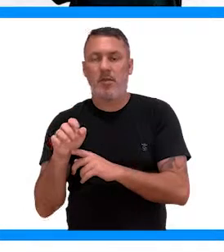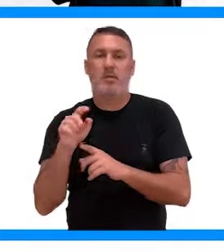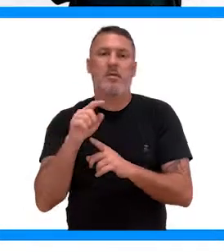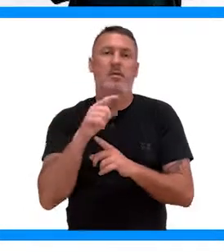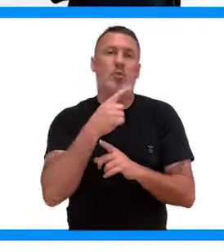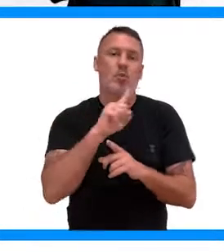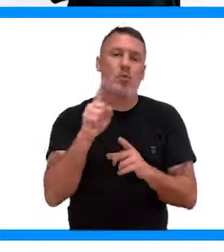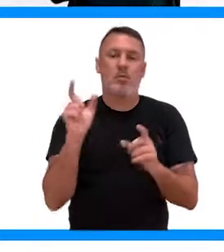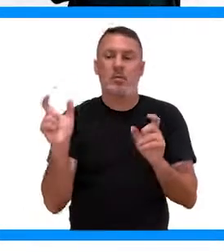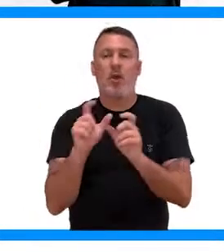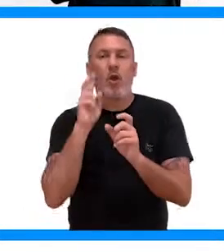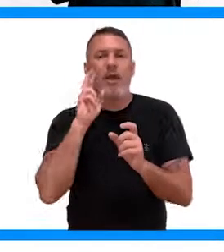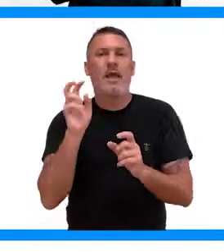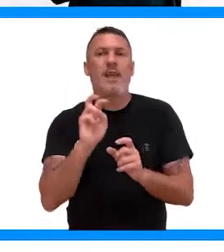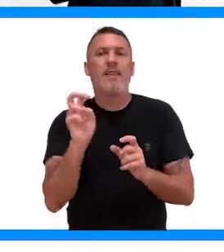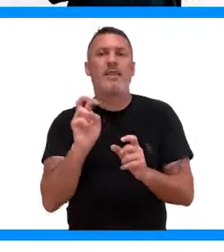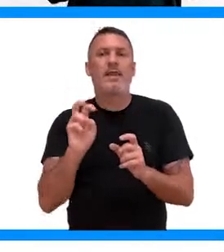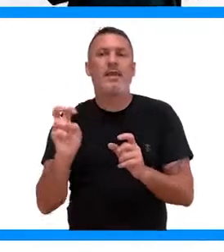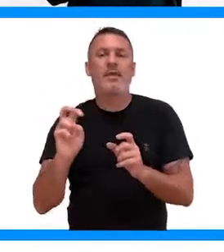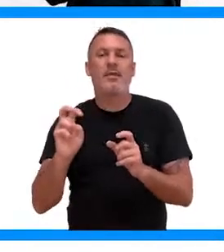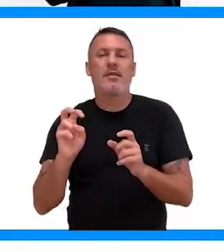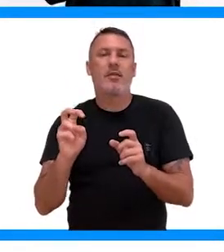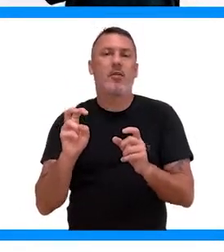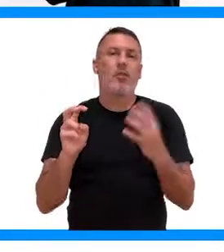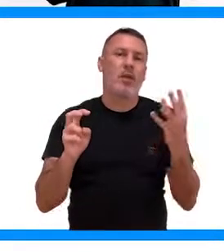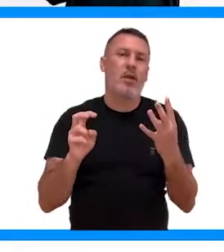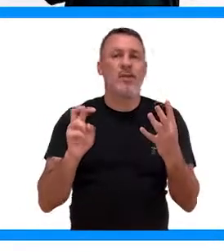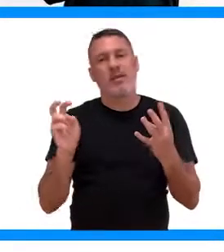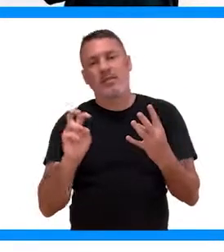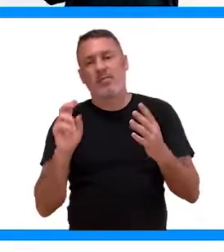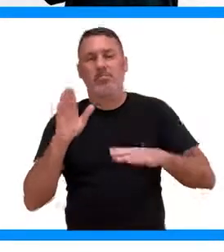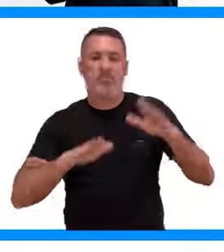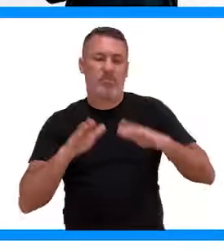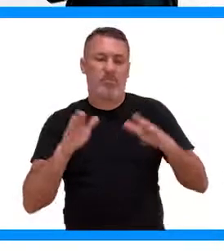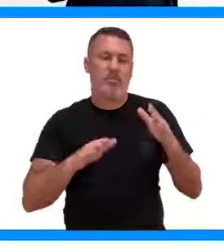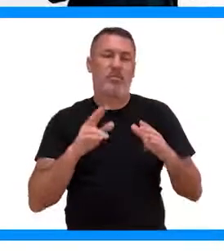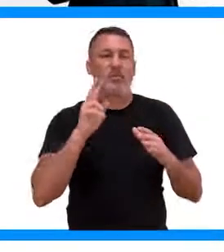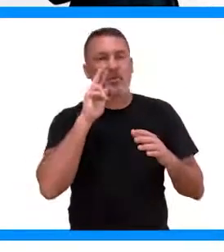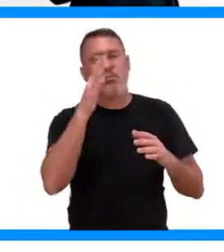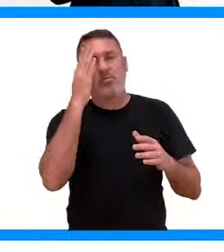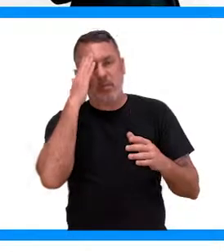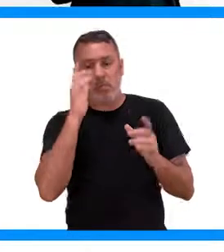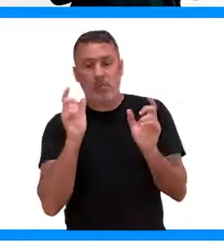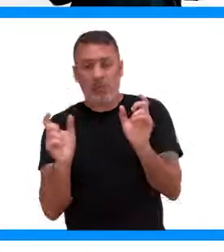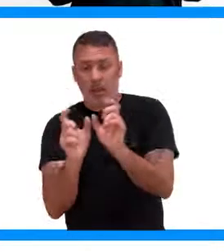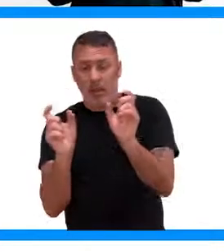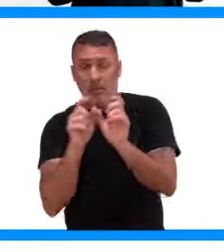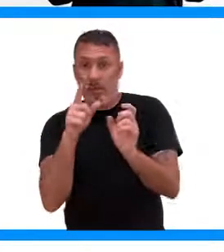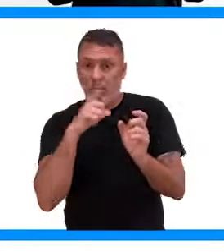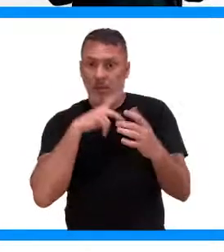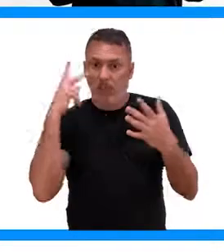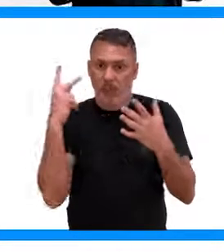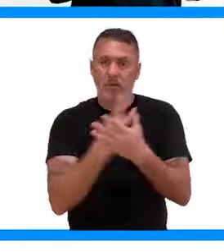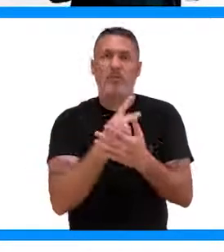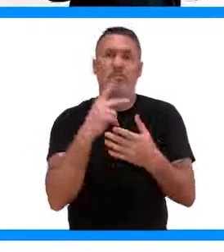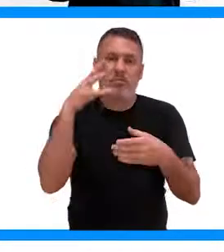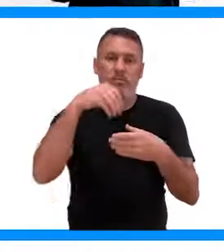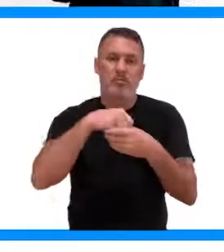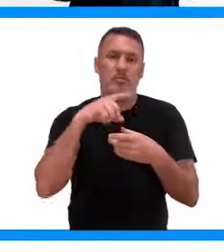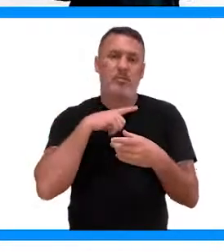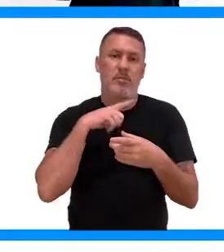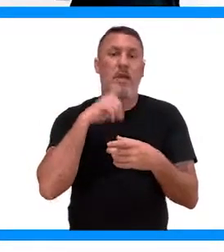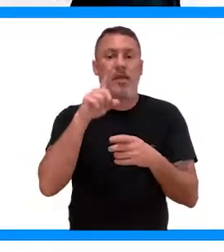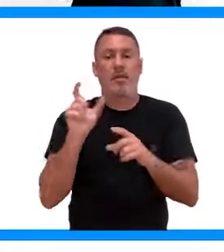ultimamente é na quinta. Comodamente é na quinta, facilmente é na quarta. Bien? Então, vocês já vão saber que isso acontece